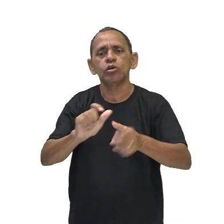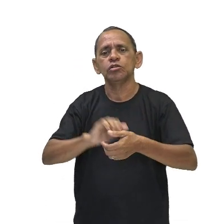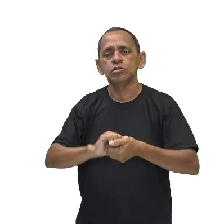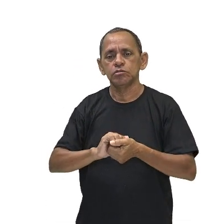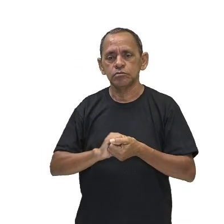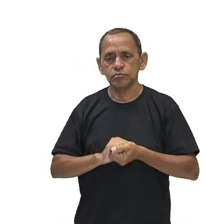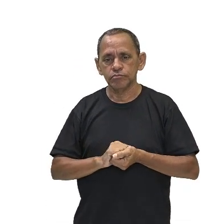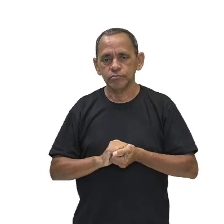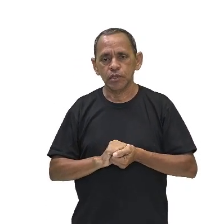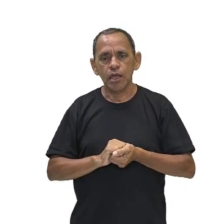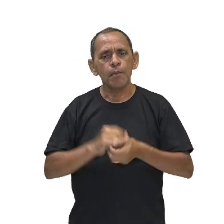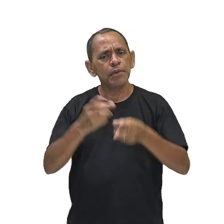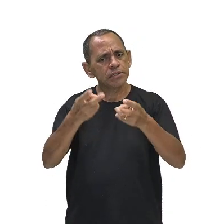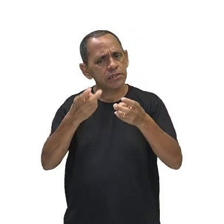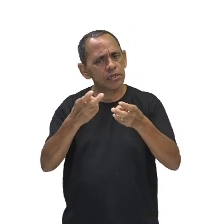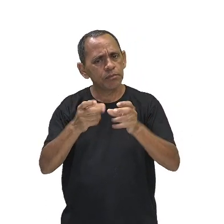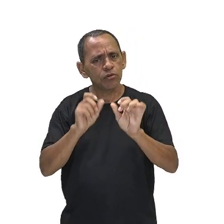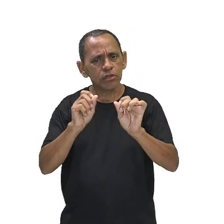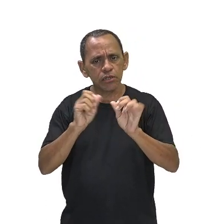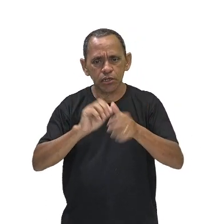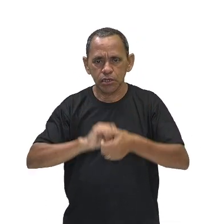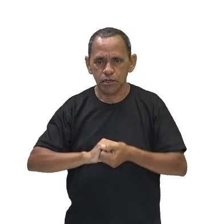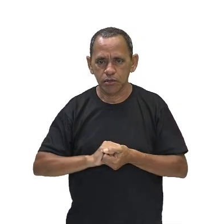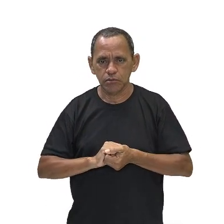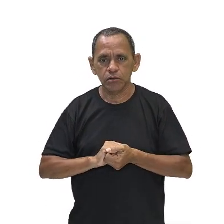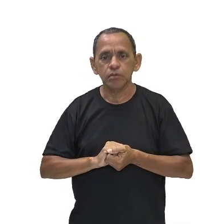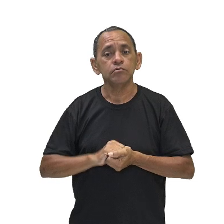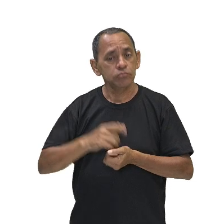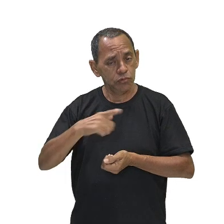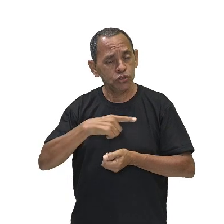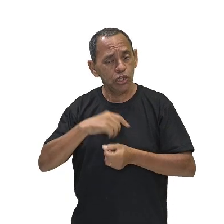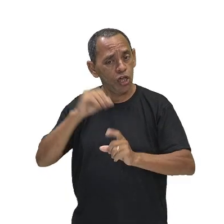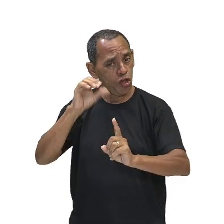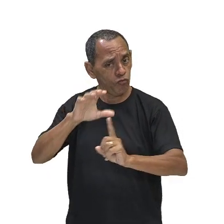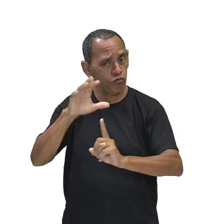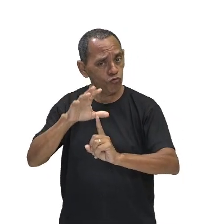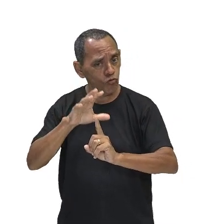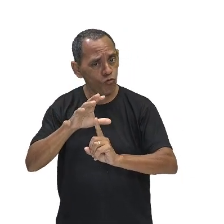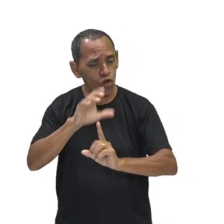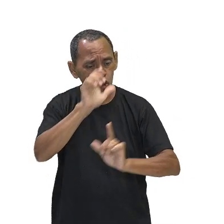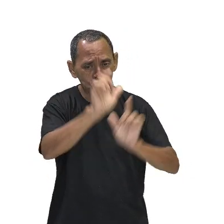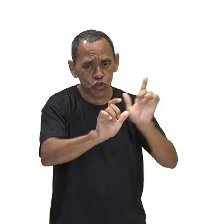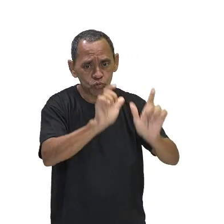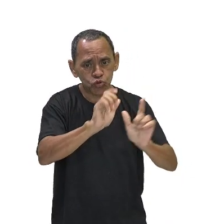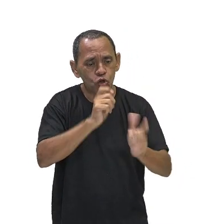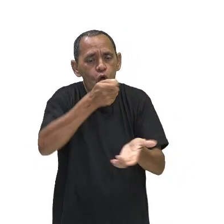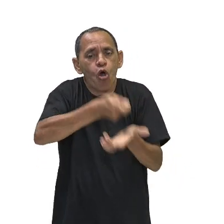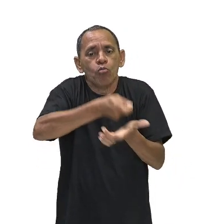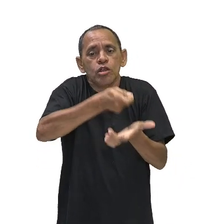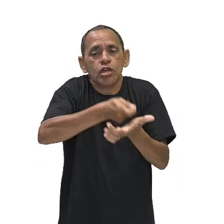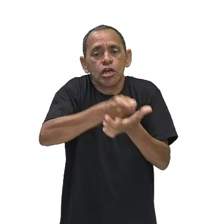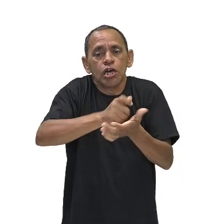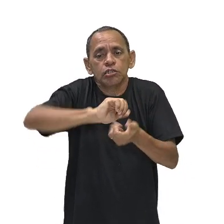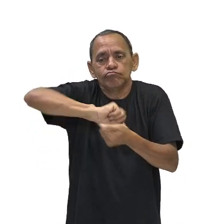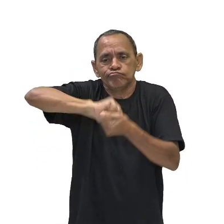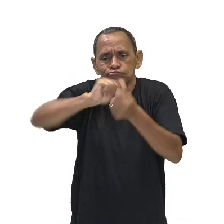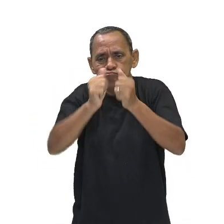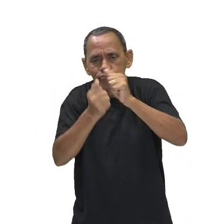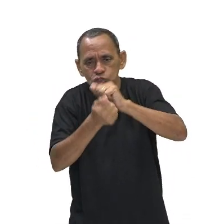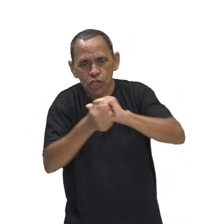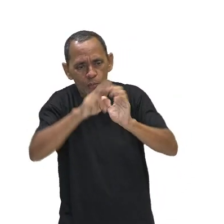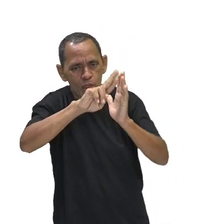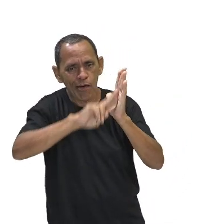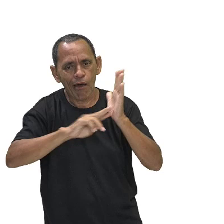bem, exerce determinada força sobre os indivíduos, obrigando-os a se adaptar às regras